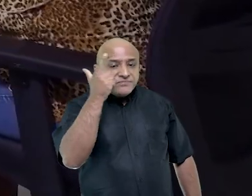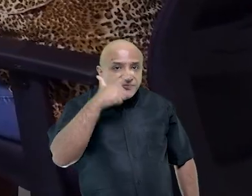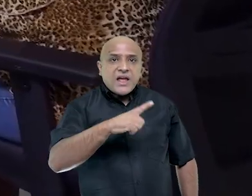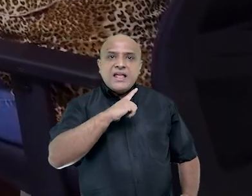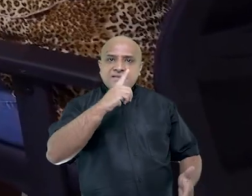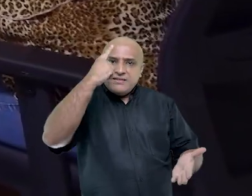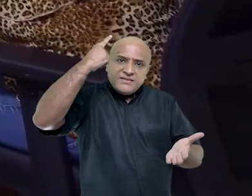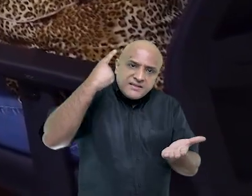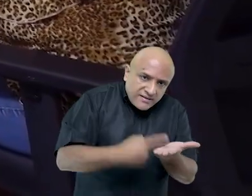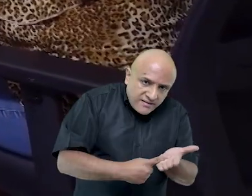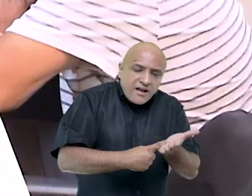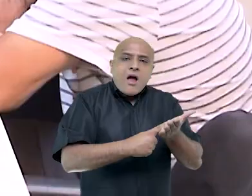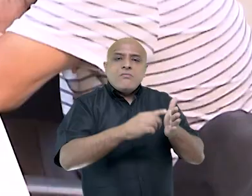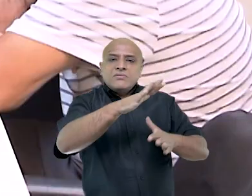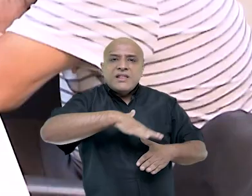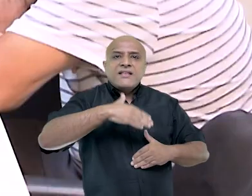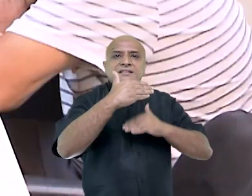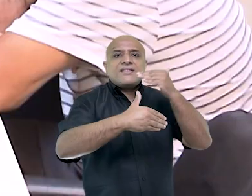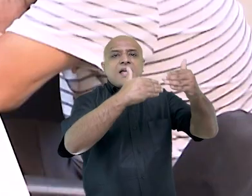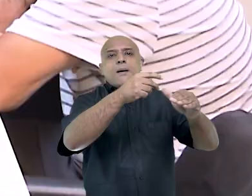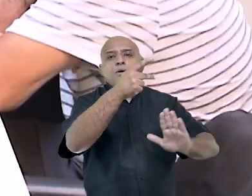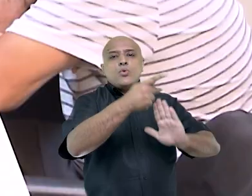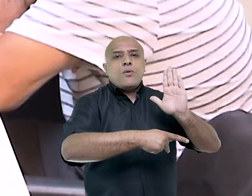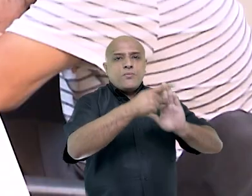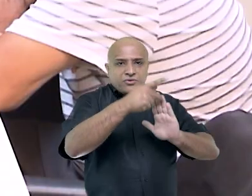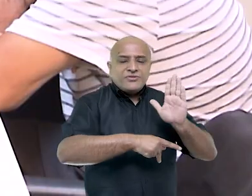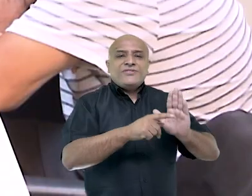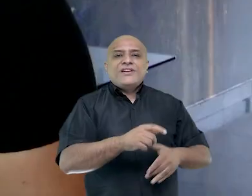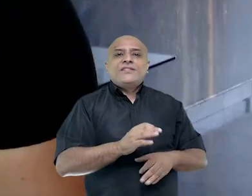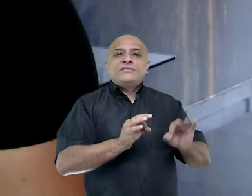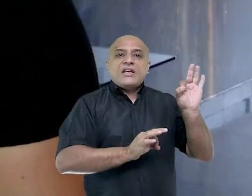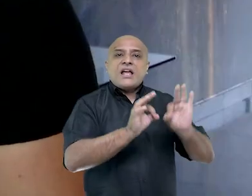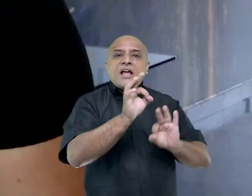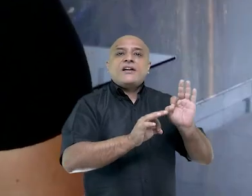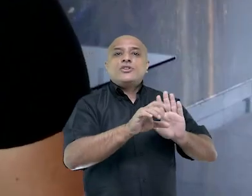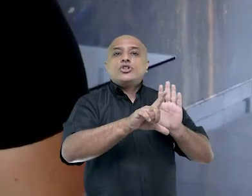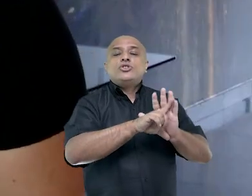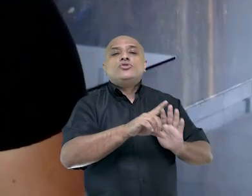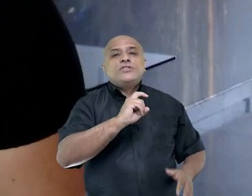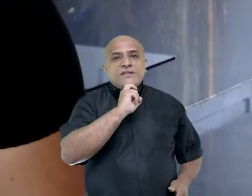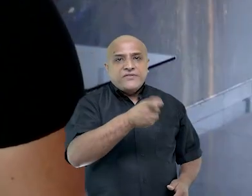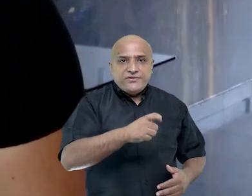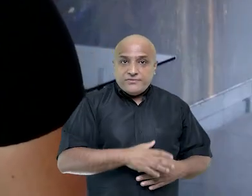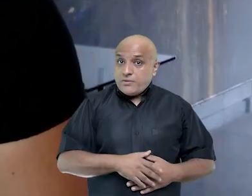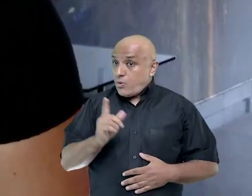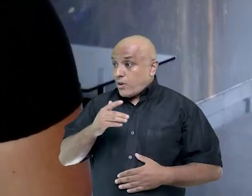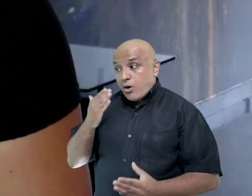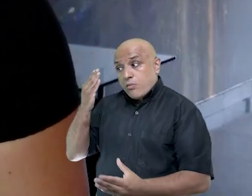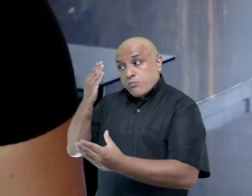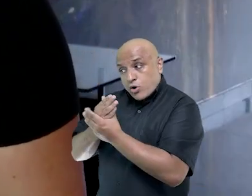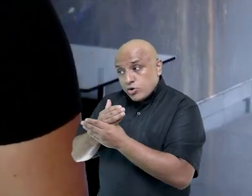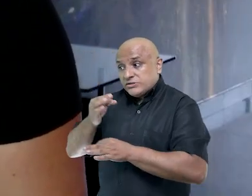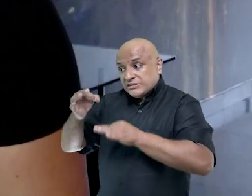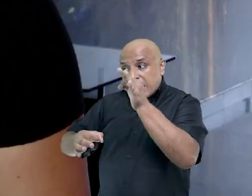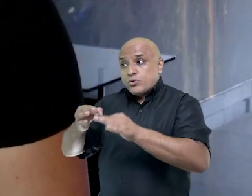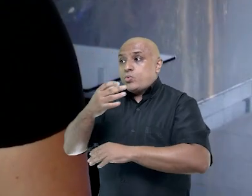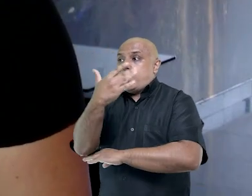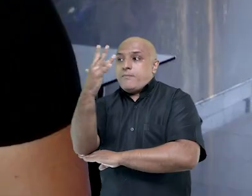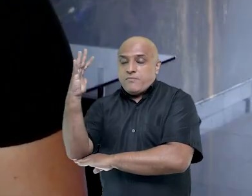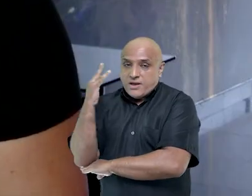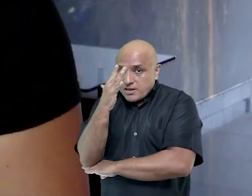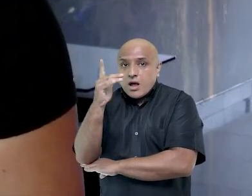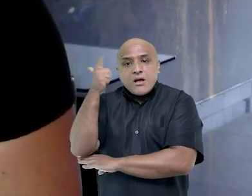às decisões tomadas nessa etapa do projeto Justiça Verde. Não adianta só a gente julgar um processo ambiental, a gente precisa garantir que ele